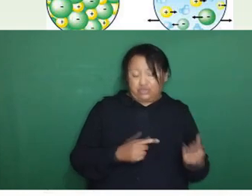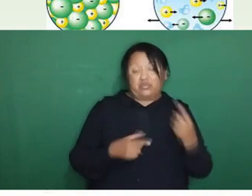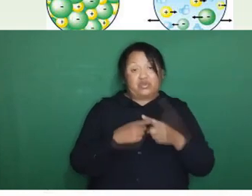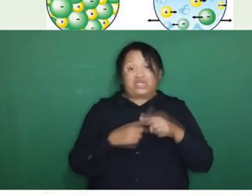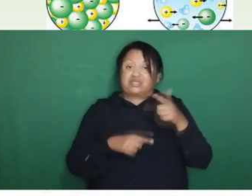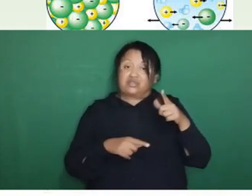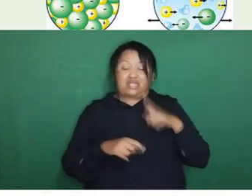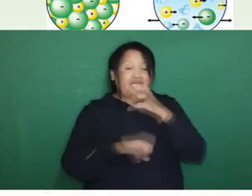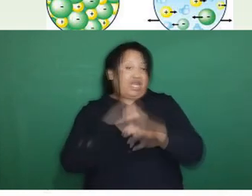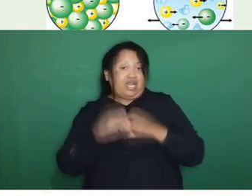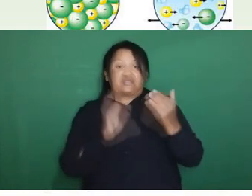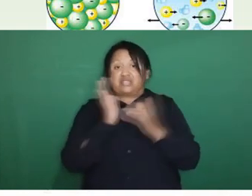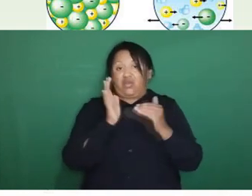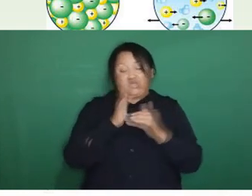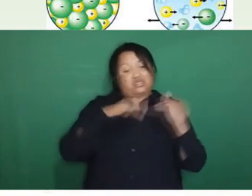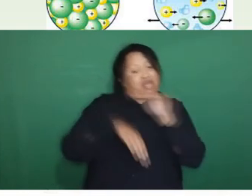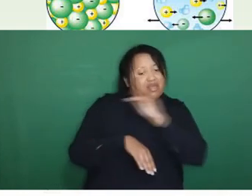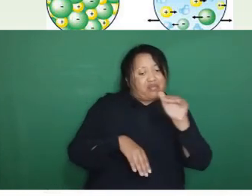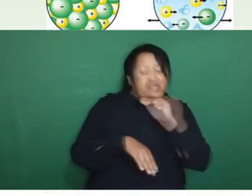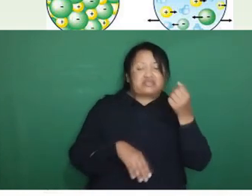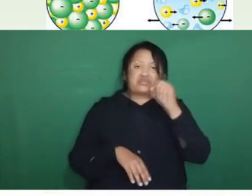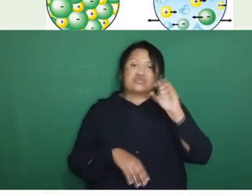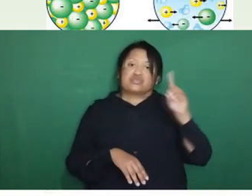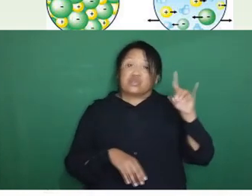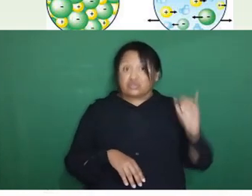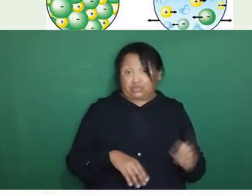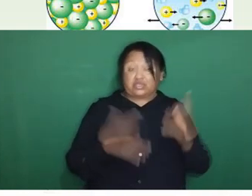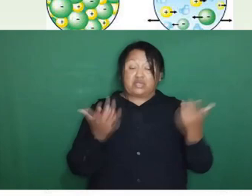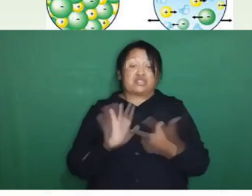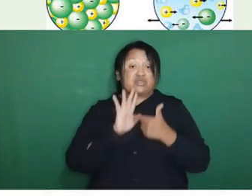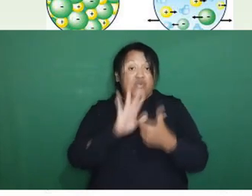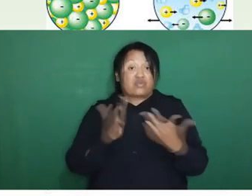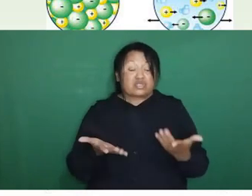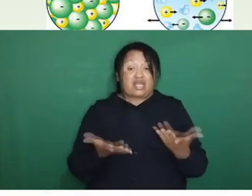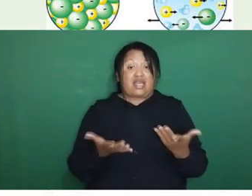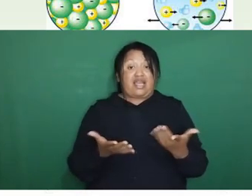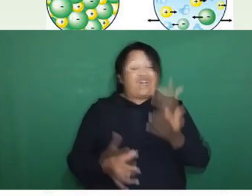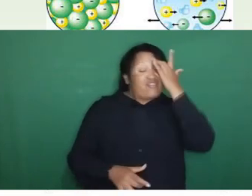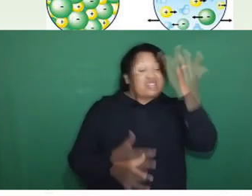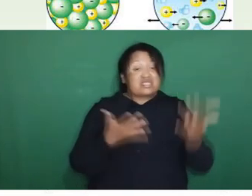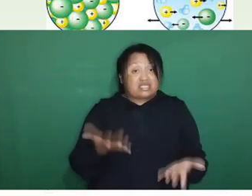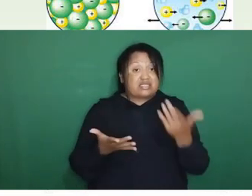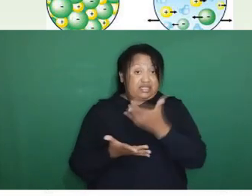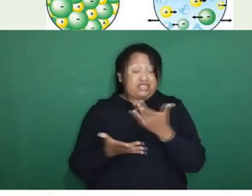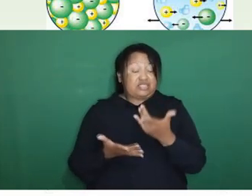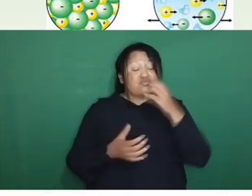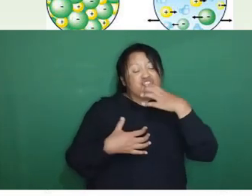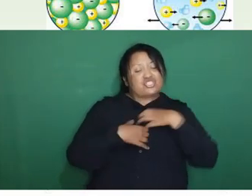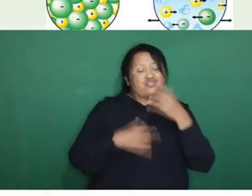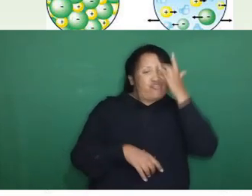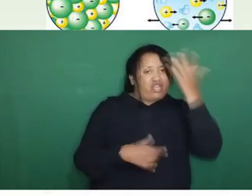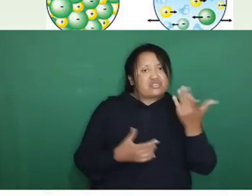elétrons aqui na última camada do sódio então a gente mostra essa facilidade né